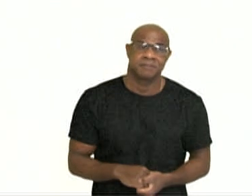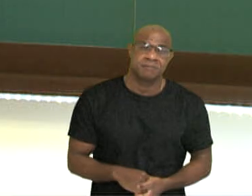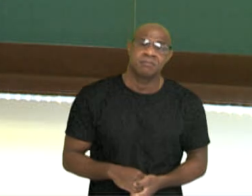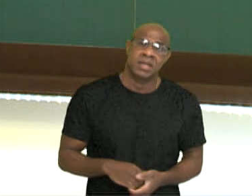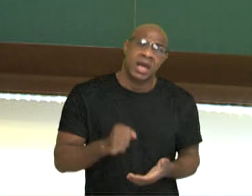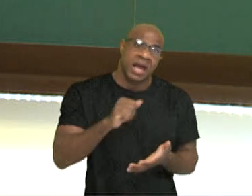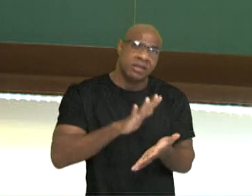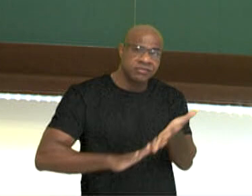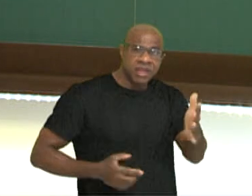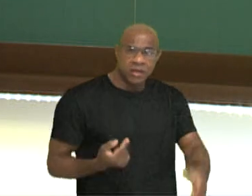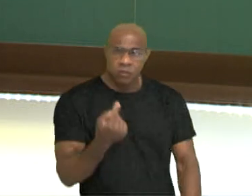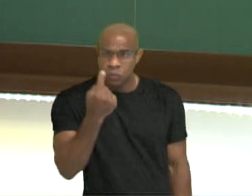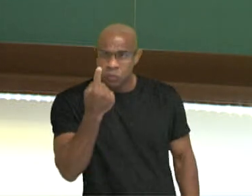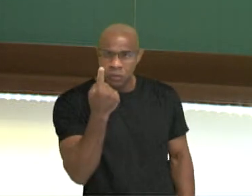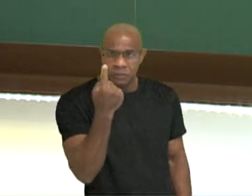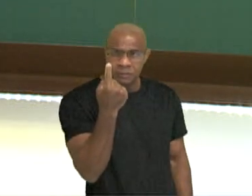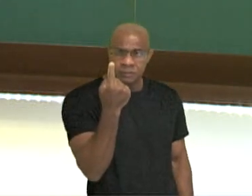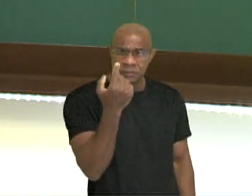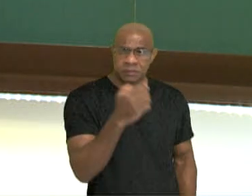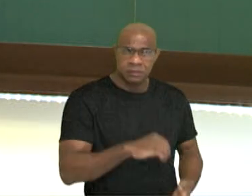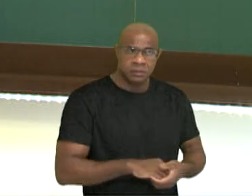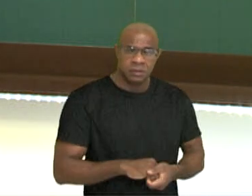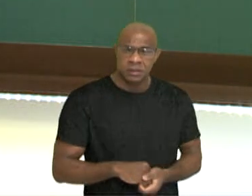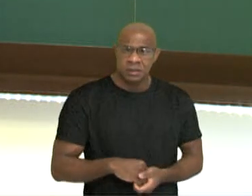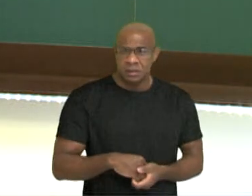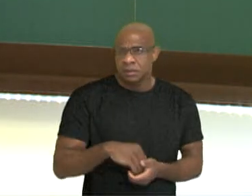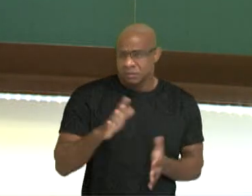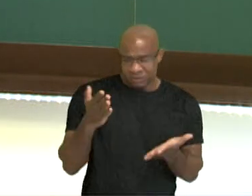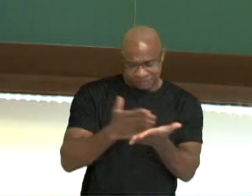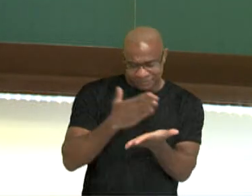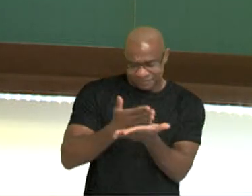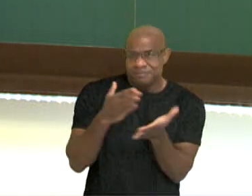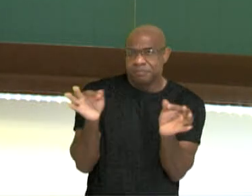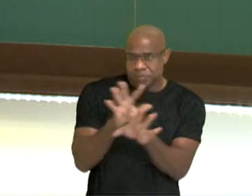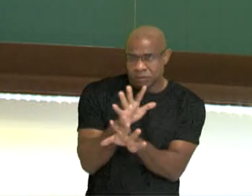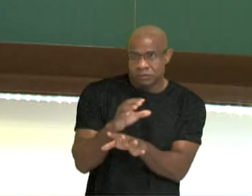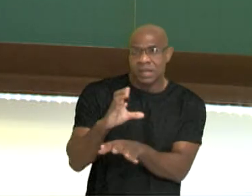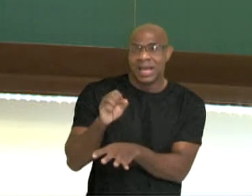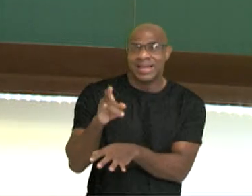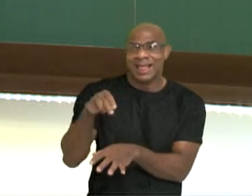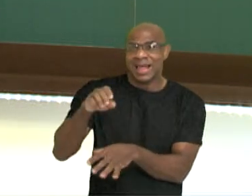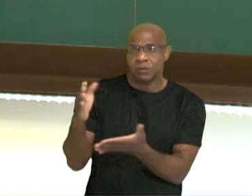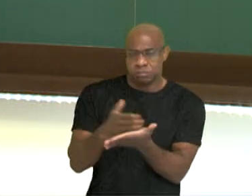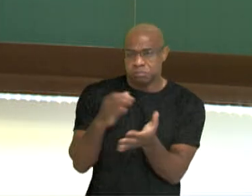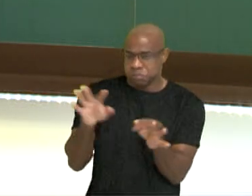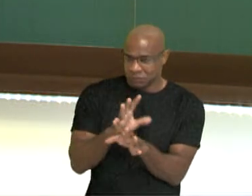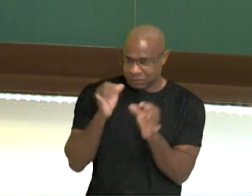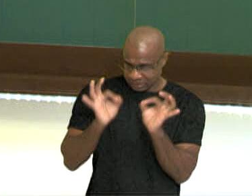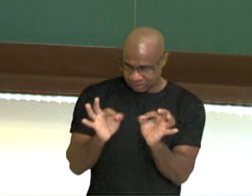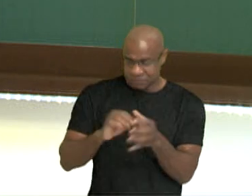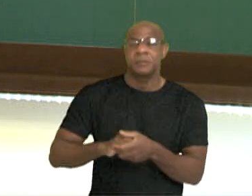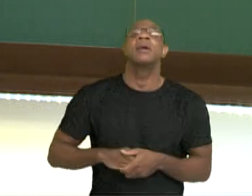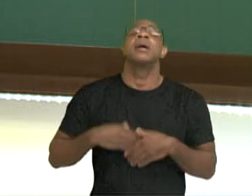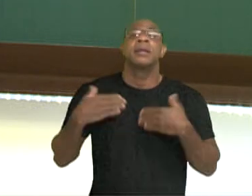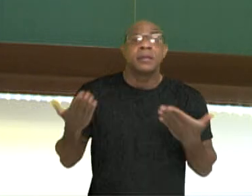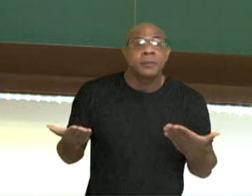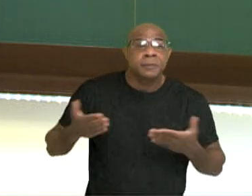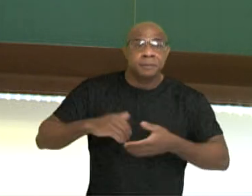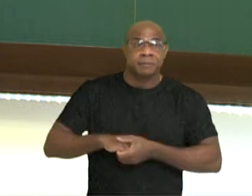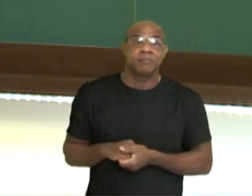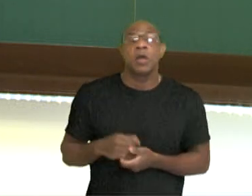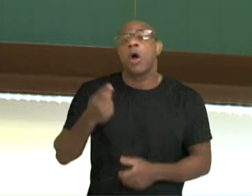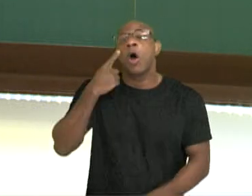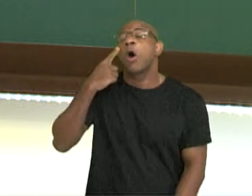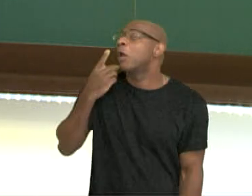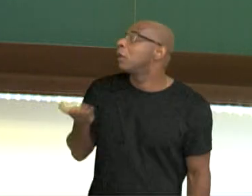A atividade 1, claro, você já está com o teu caderno aí tudo certinho, né? Então, na atividade 1, olha